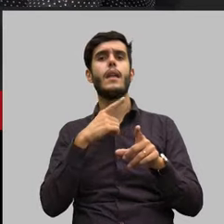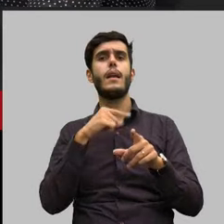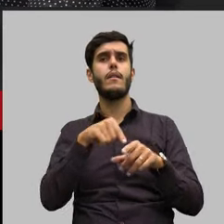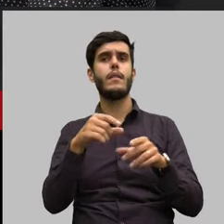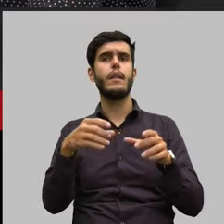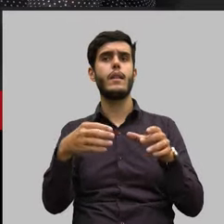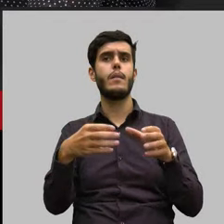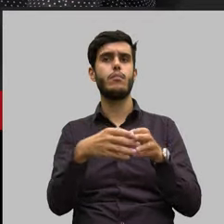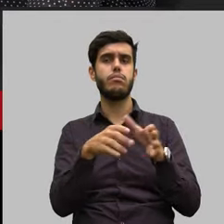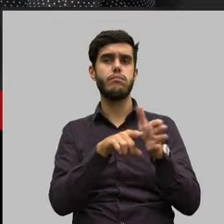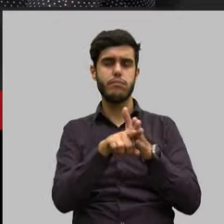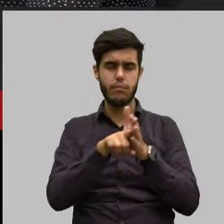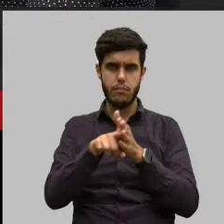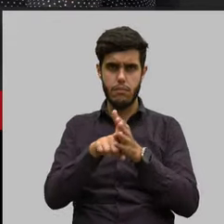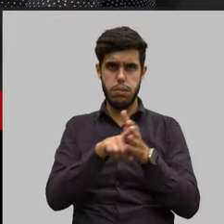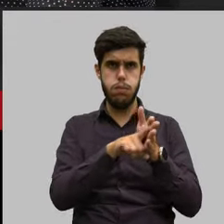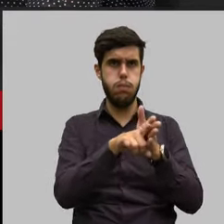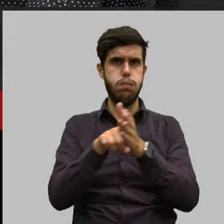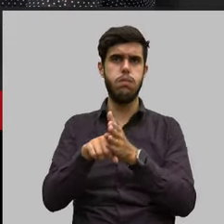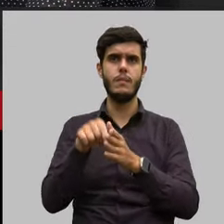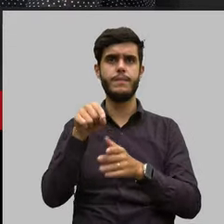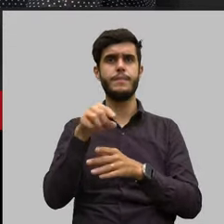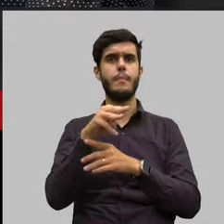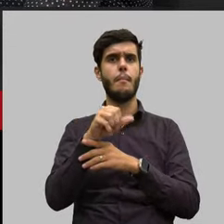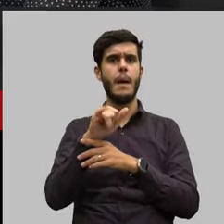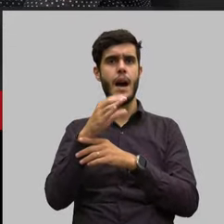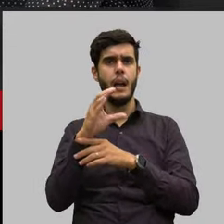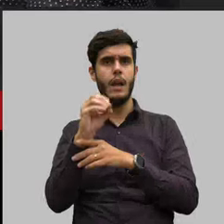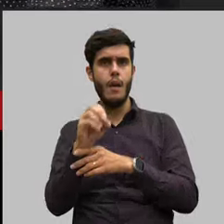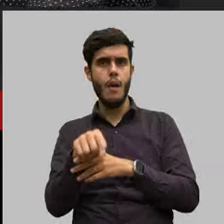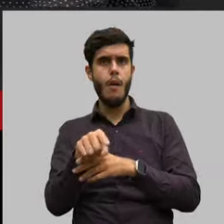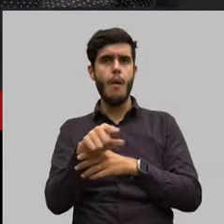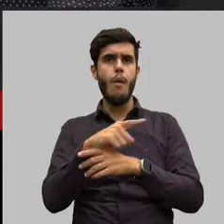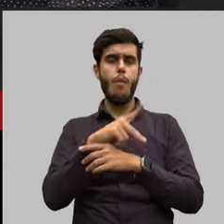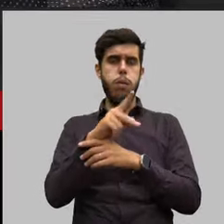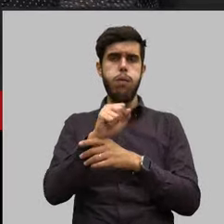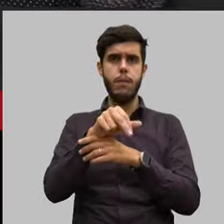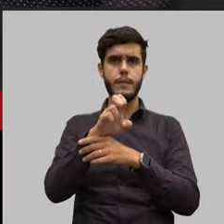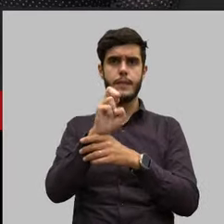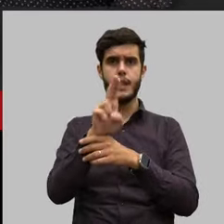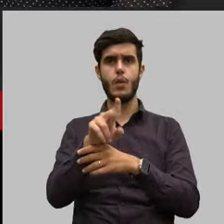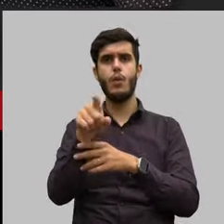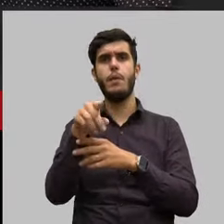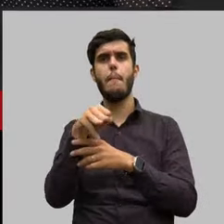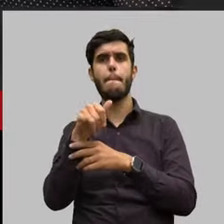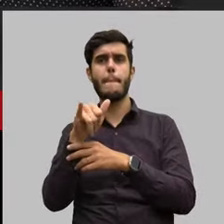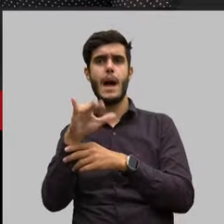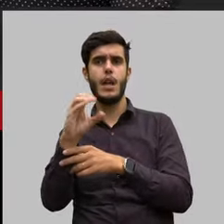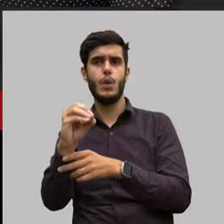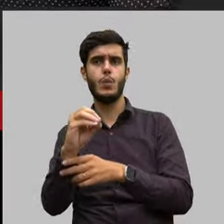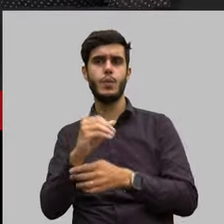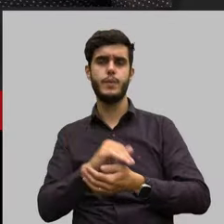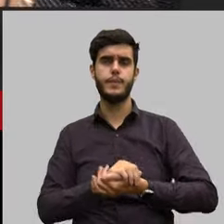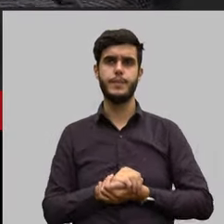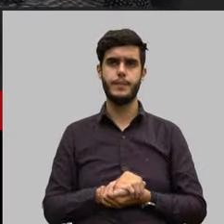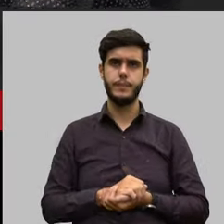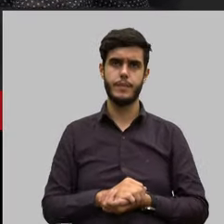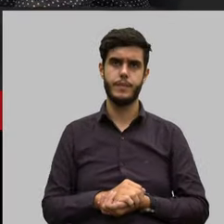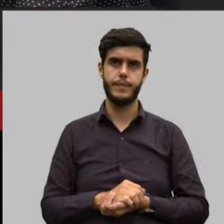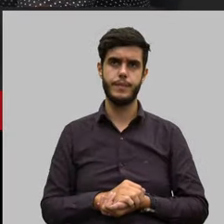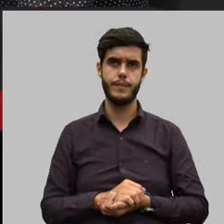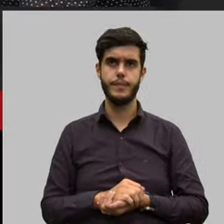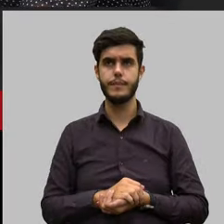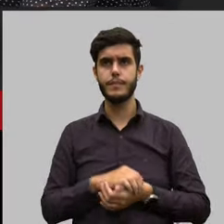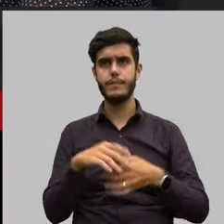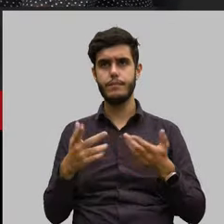aulas seguras em janeiro Páscoa em março ambiente seguro em abril e pneus em maio eh só reforçando mais uma vez como